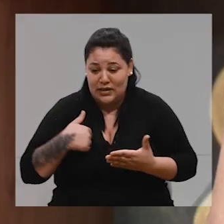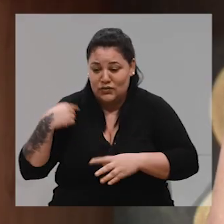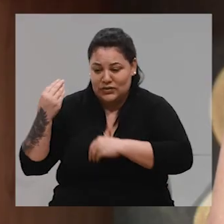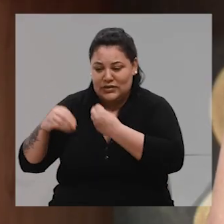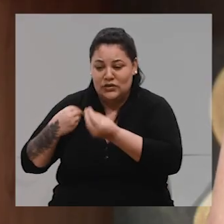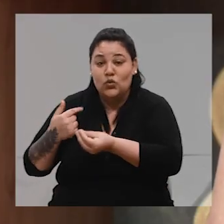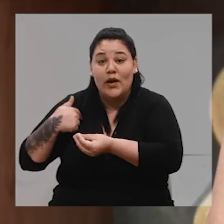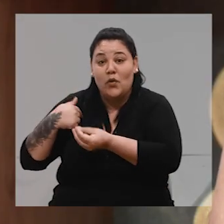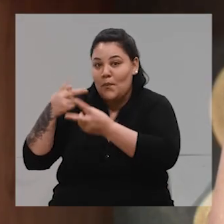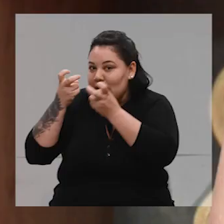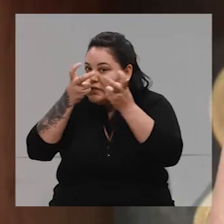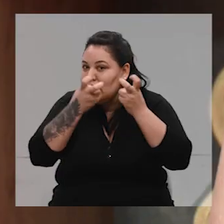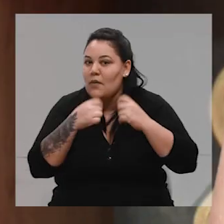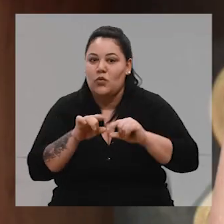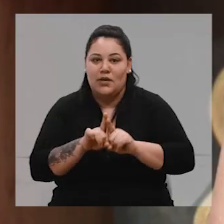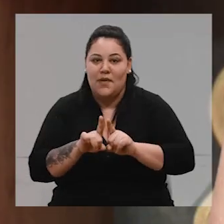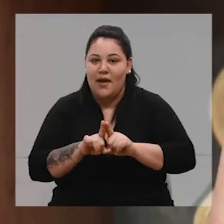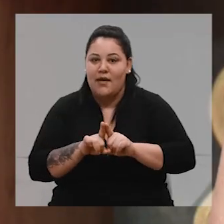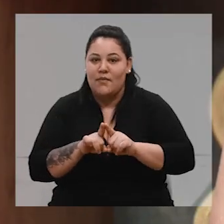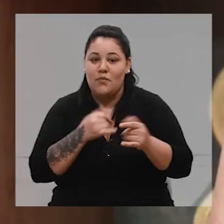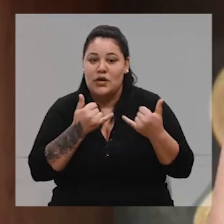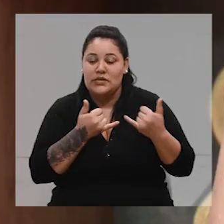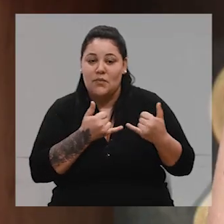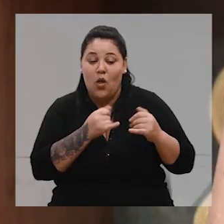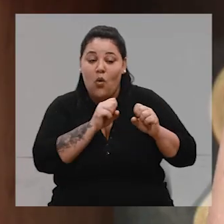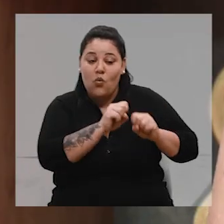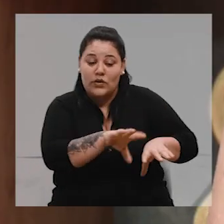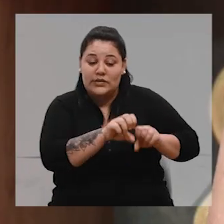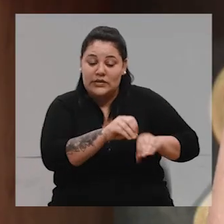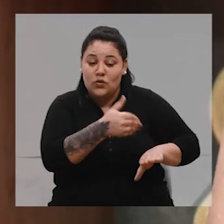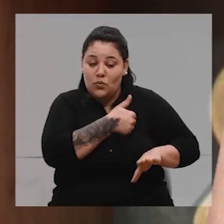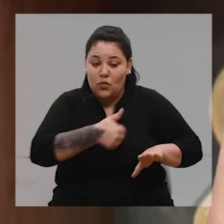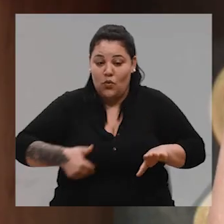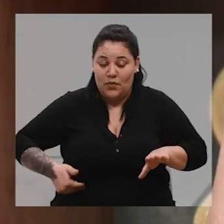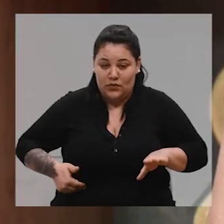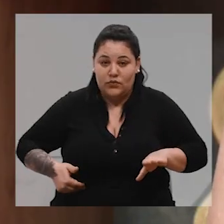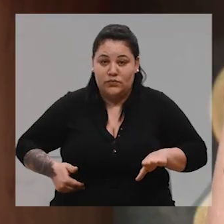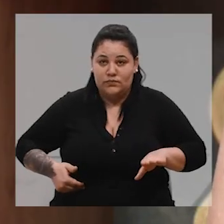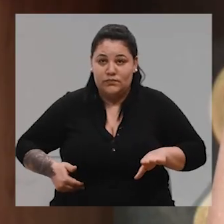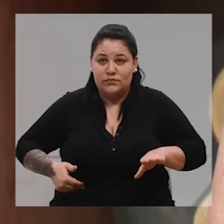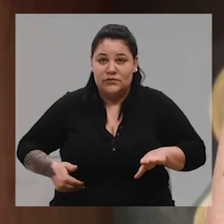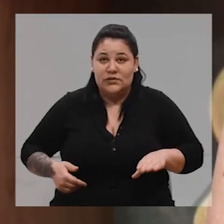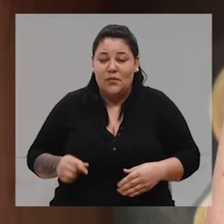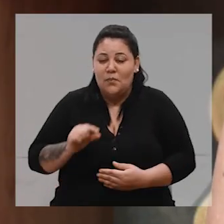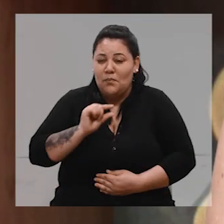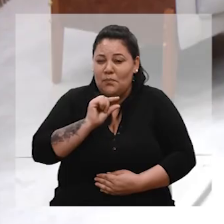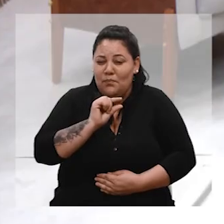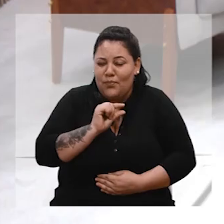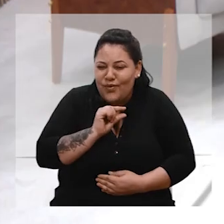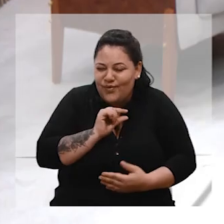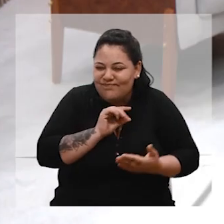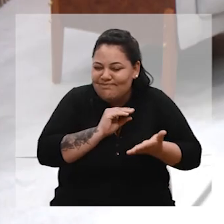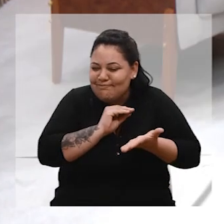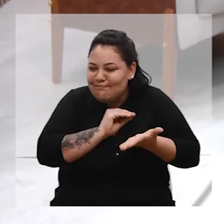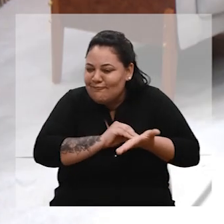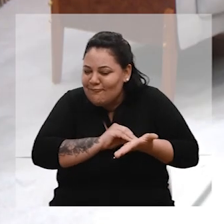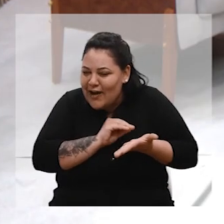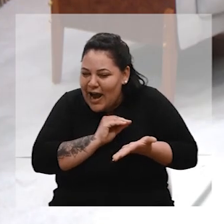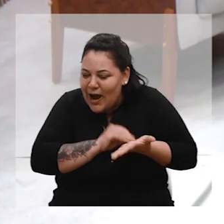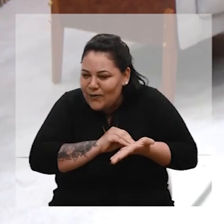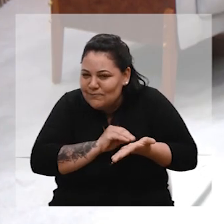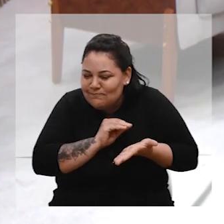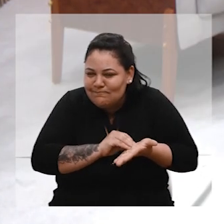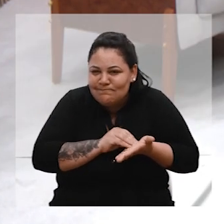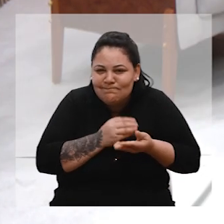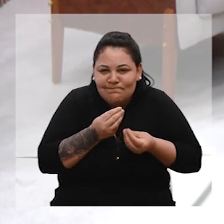ainda mais eu sinto assim, o que eu percebo, que o ensino público ele ficou um pouquinho